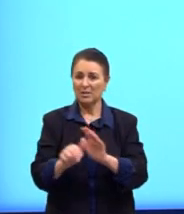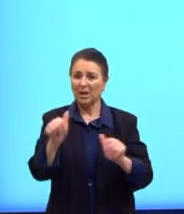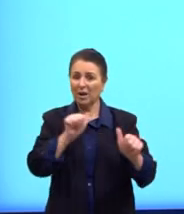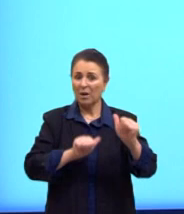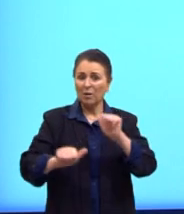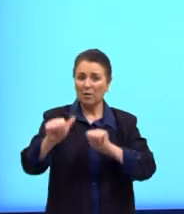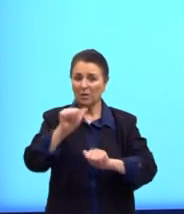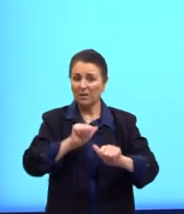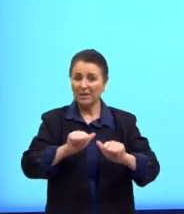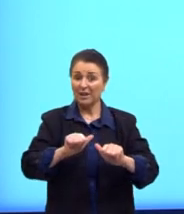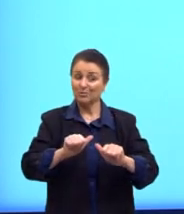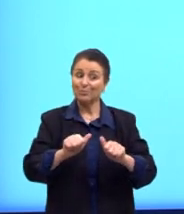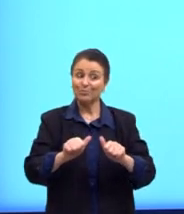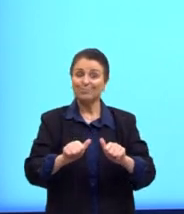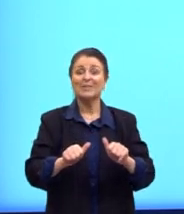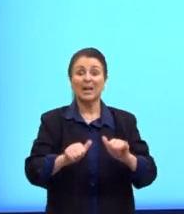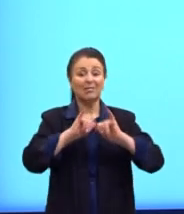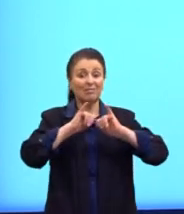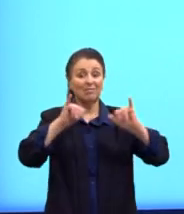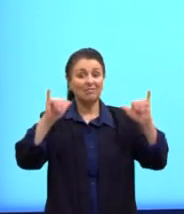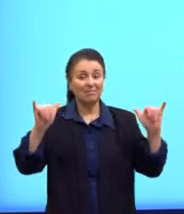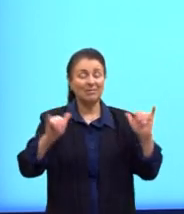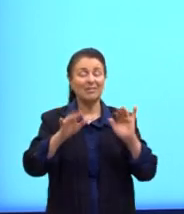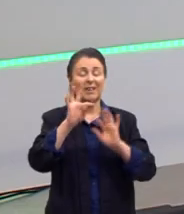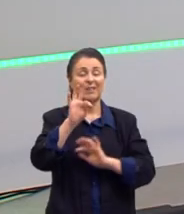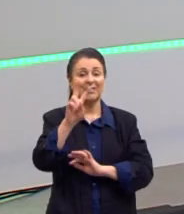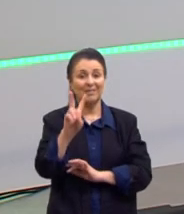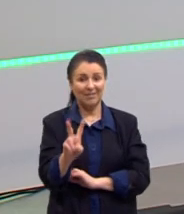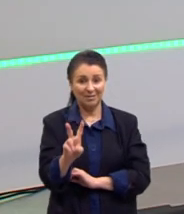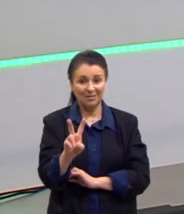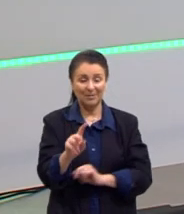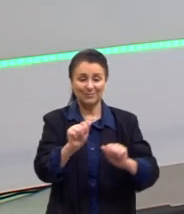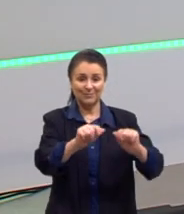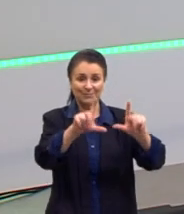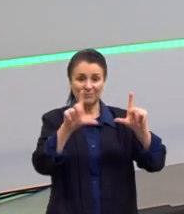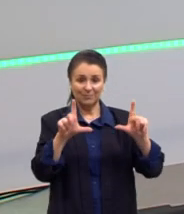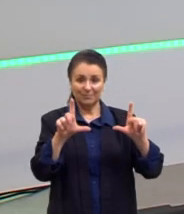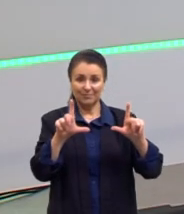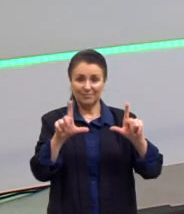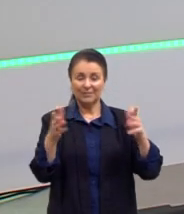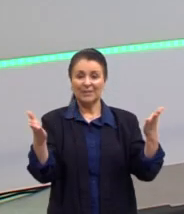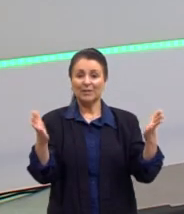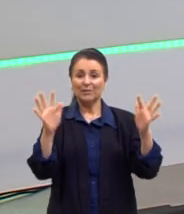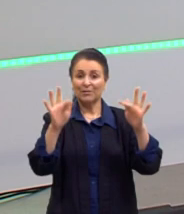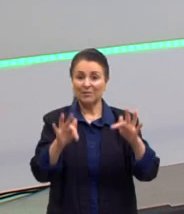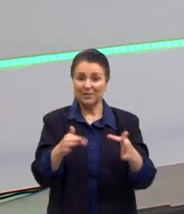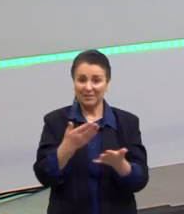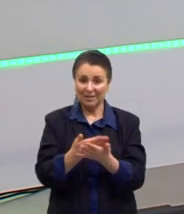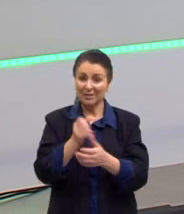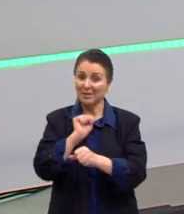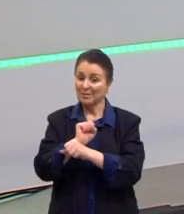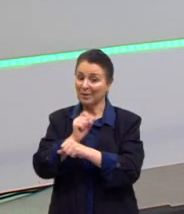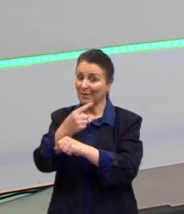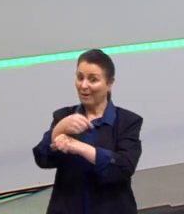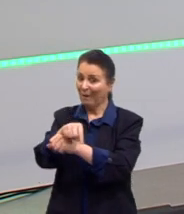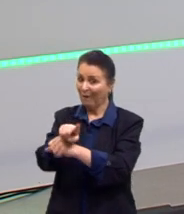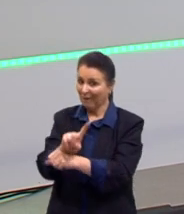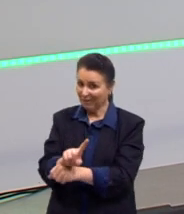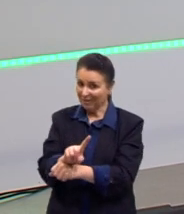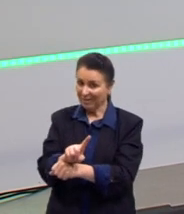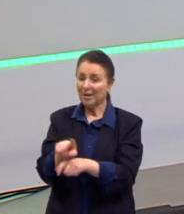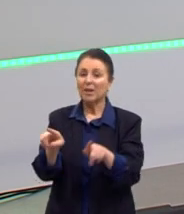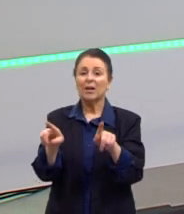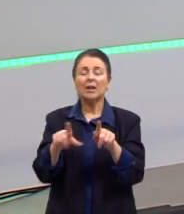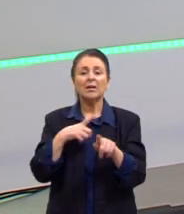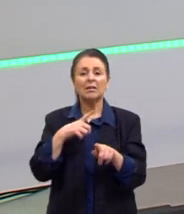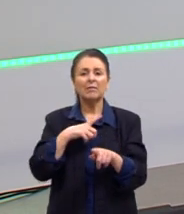duvidosa dos Nossos programas com isso pessoal eu fecho nessa aula espero vocês na nossa aula próxima